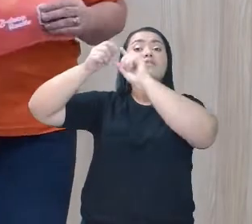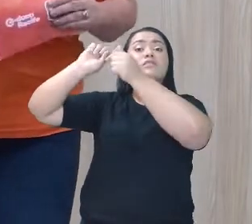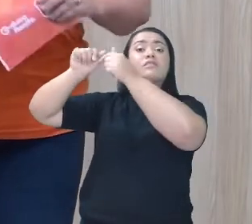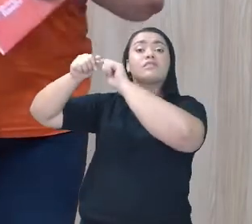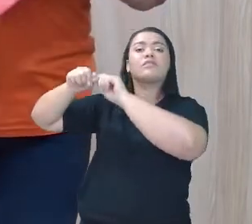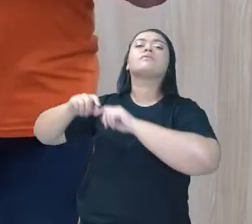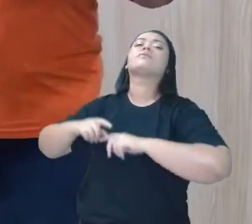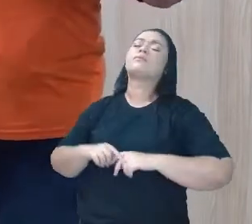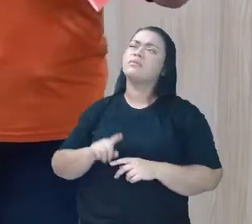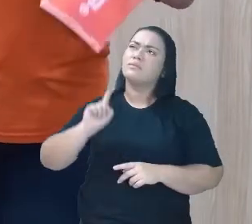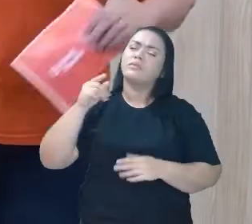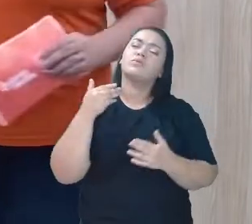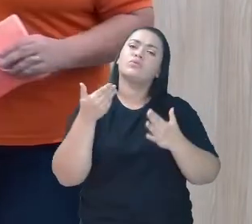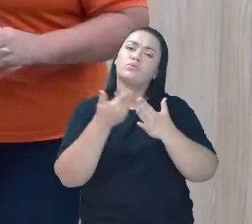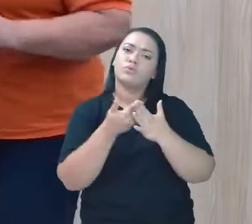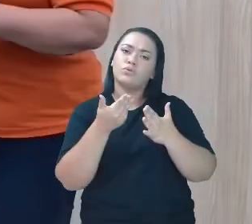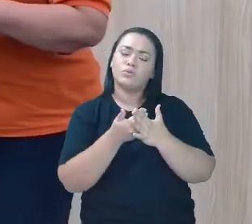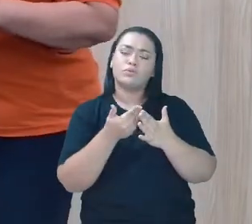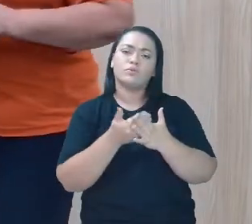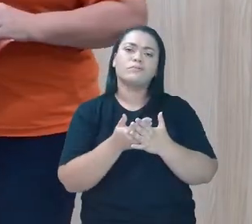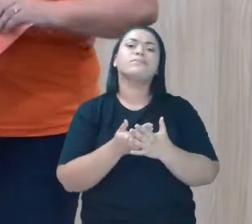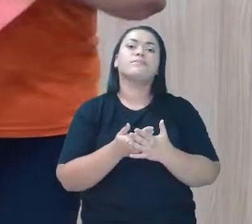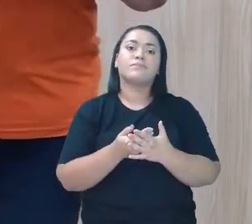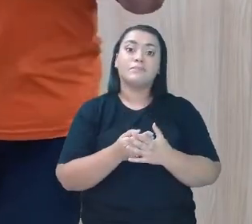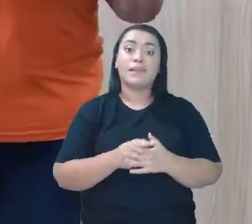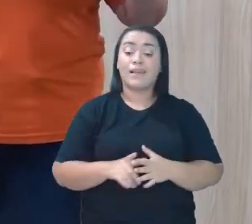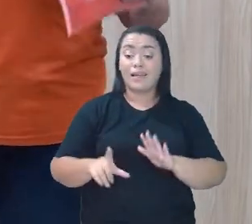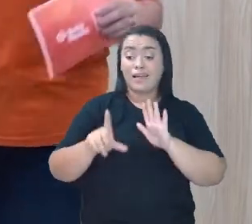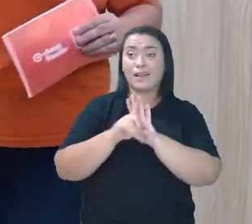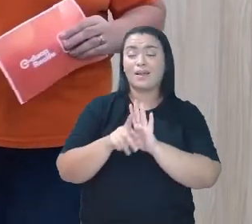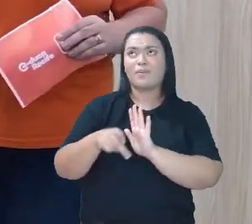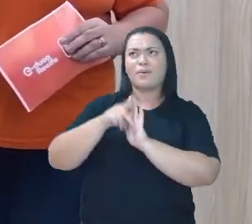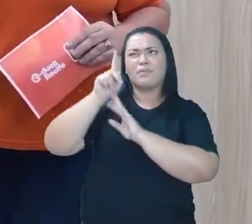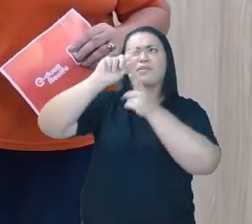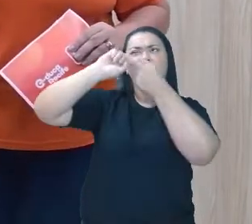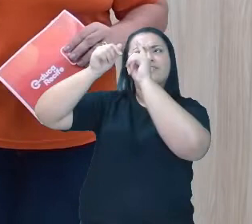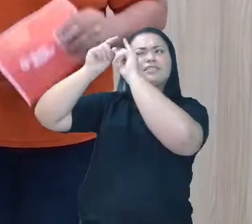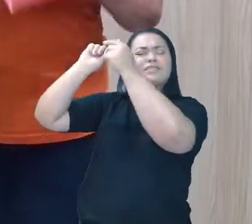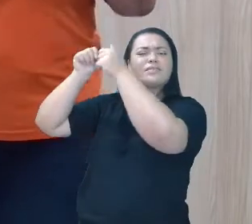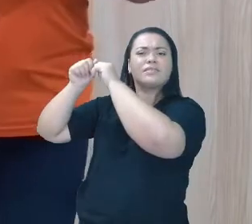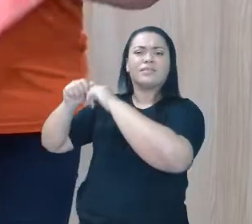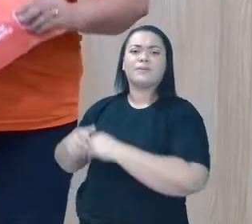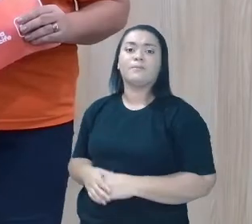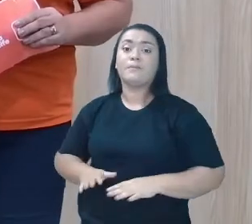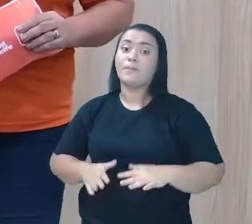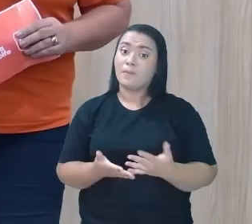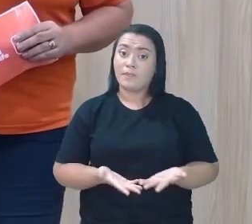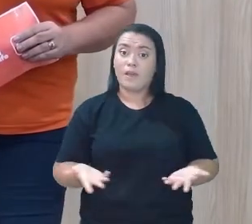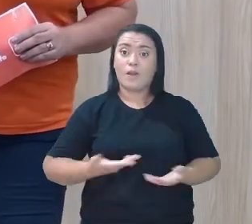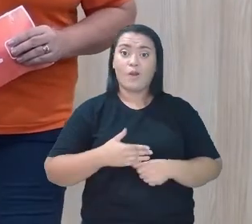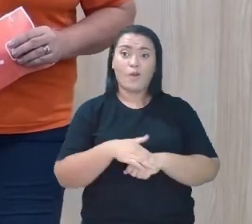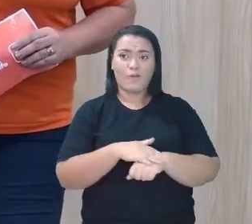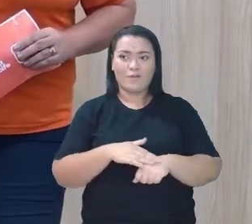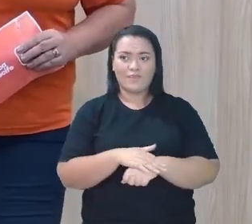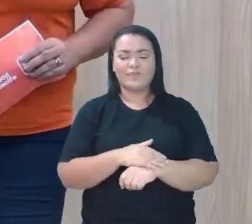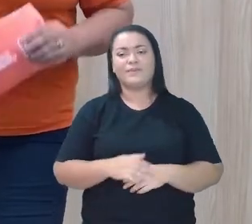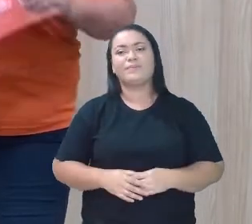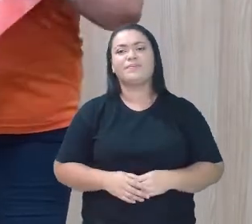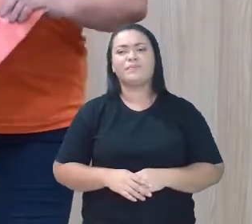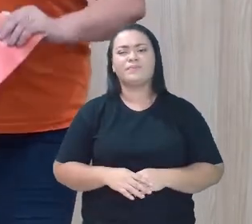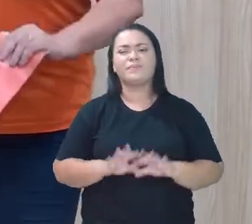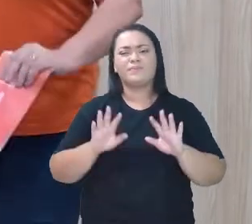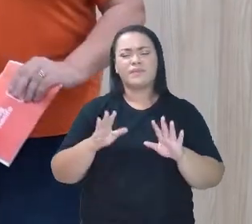que a astronomia estudava aí essa questão, as leis das estrelas. Então a gente vai conversar um pouquinho sobre